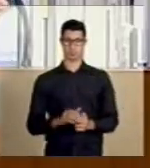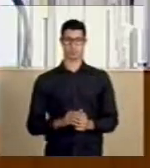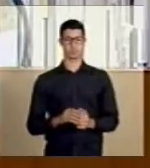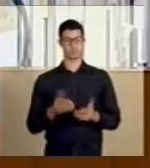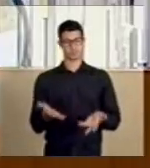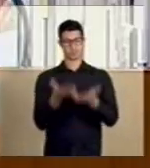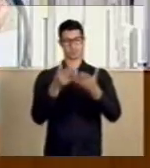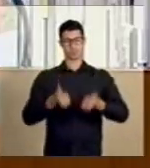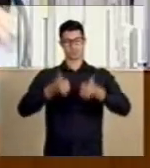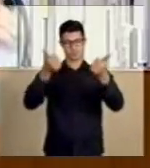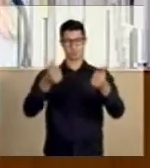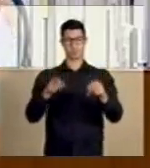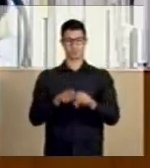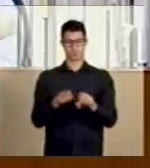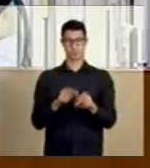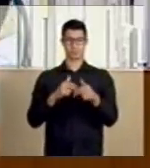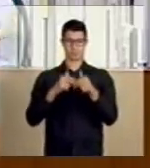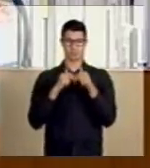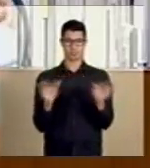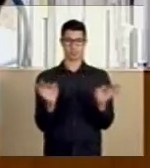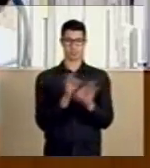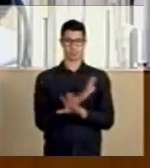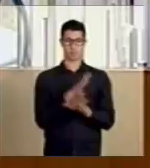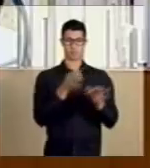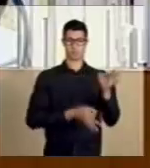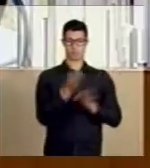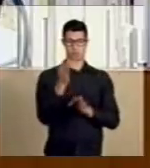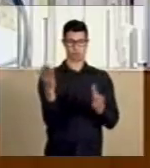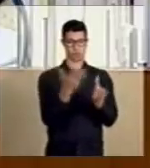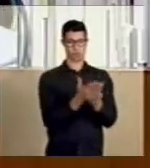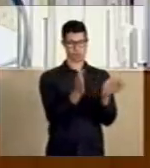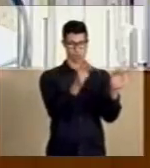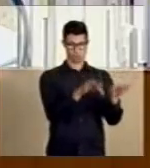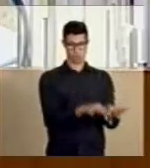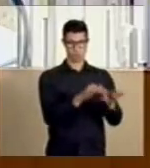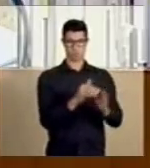é a proclamação do resultado e, portanto, encerrado este julgamento,